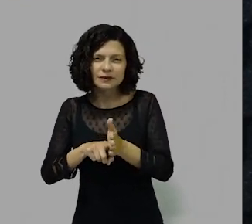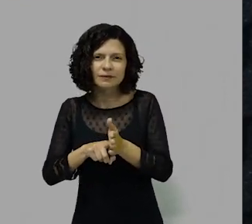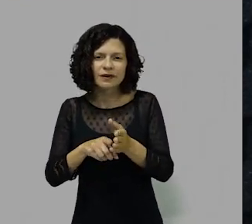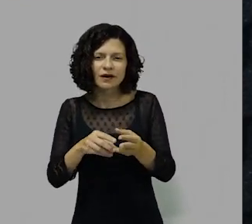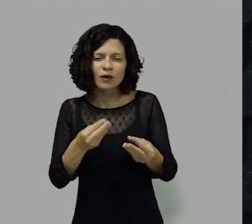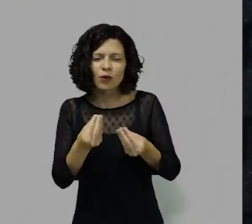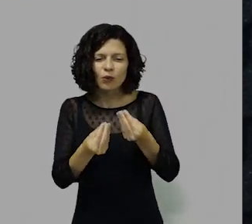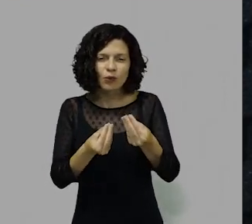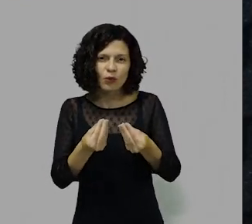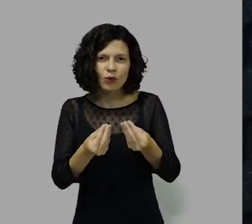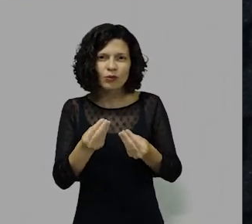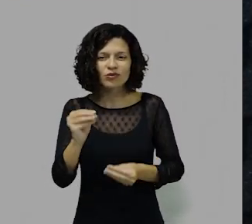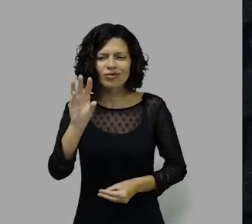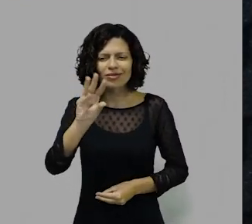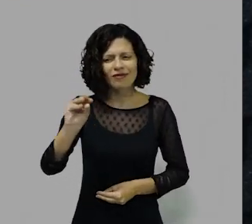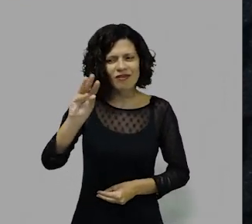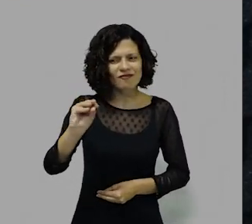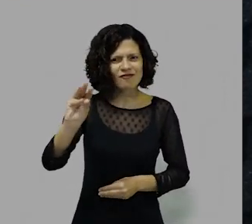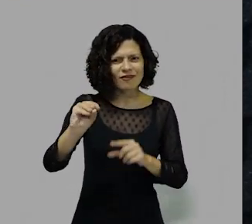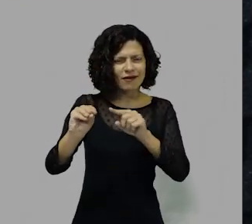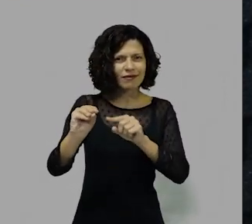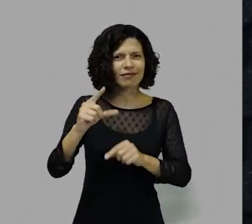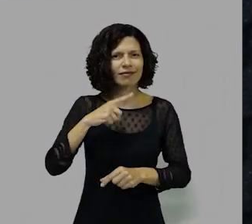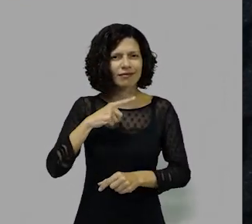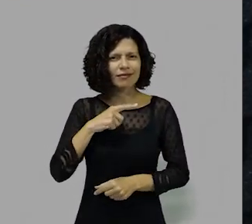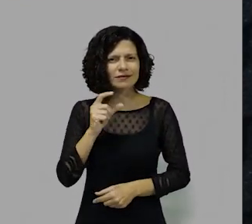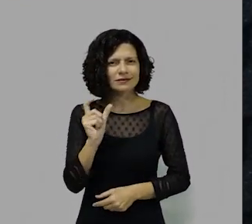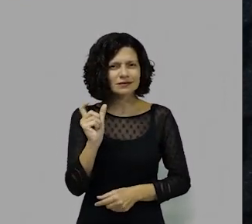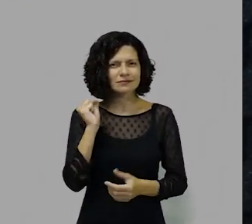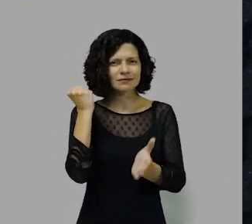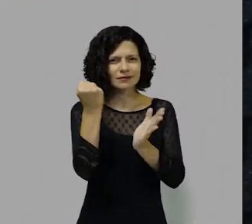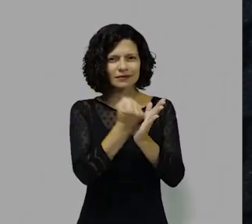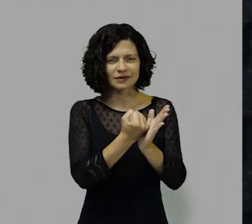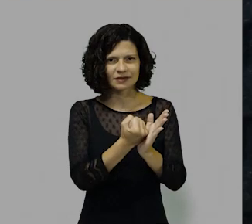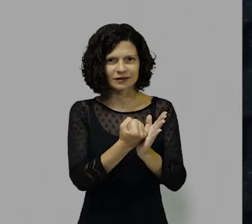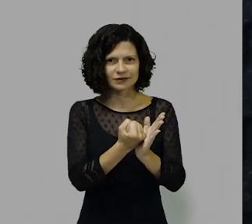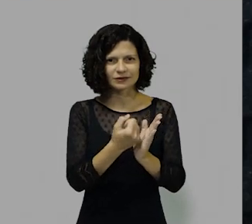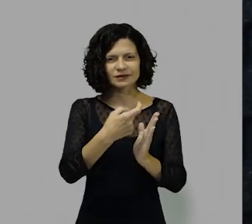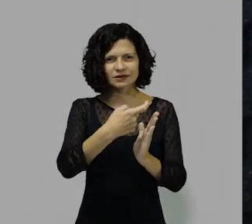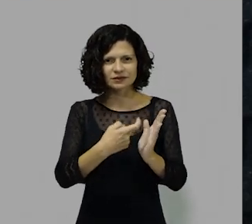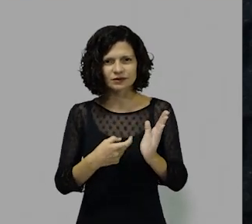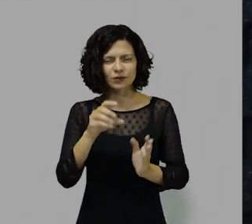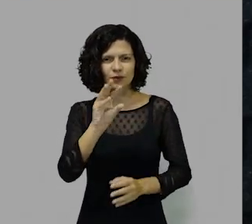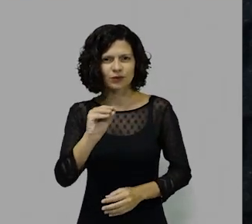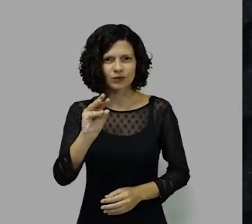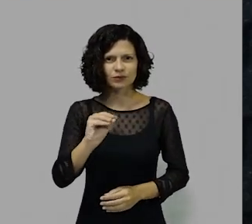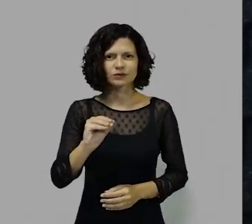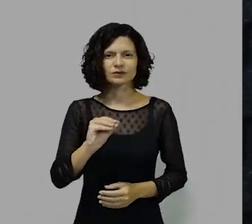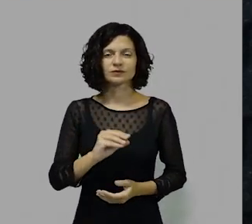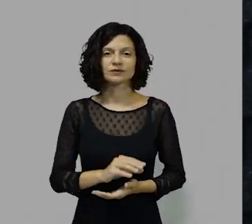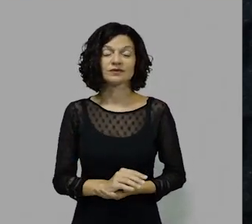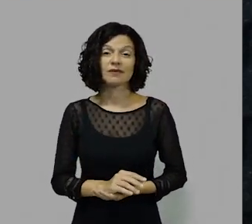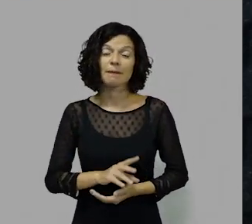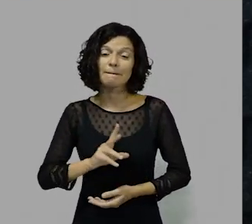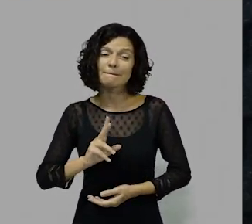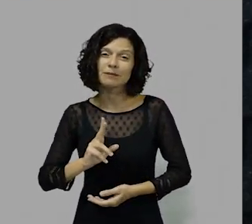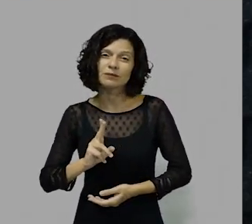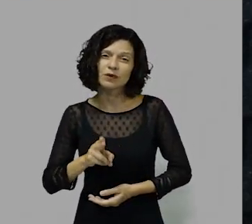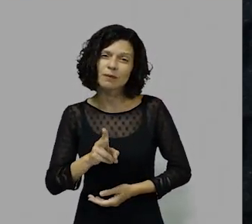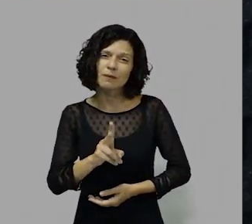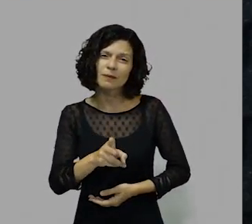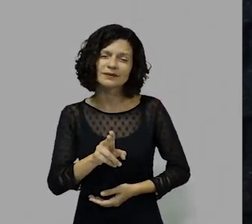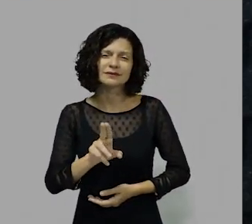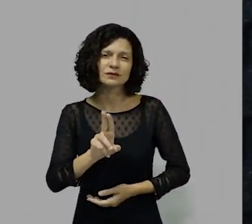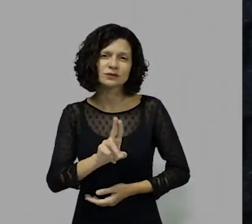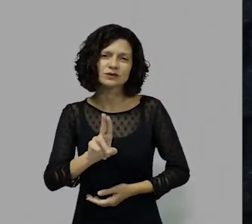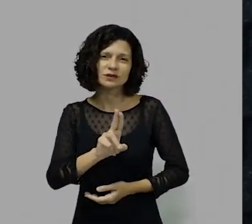nos discursos orais. Porque o que acontece? Os marcadores de discurso, as conjunções, eles são mais frequentes nas